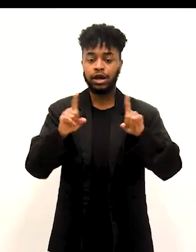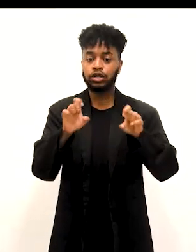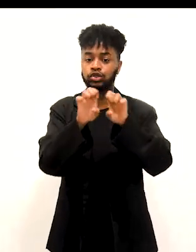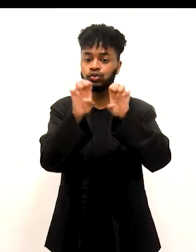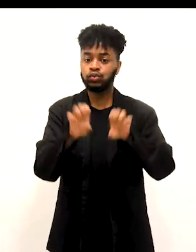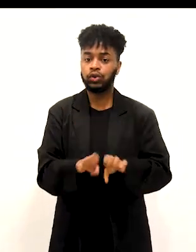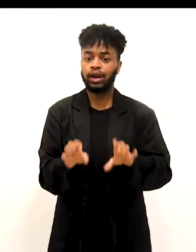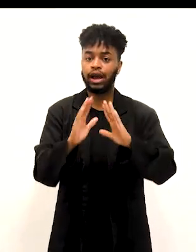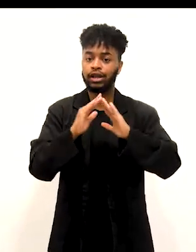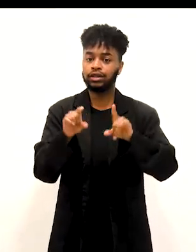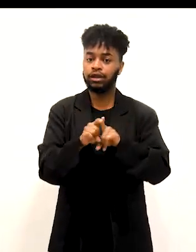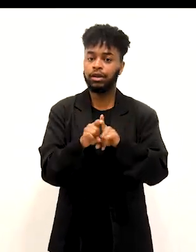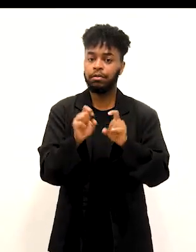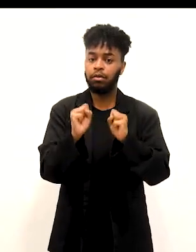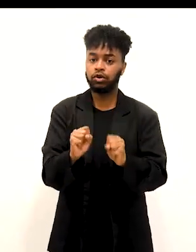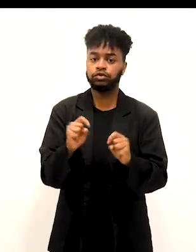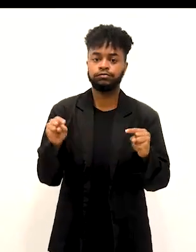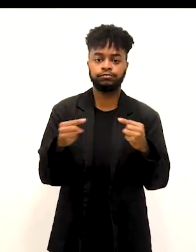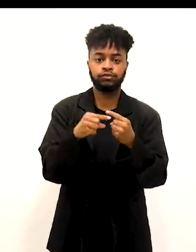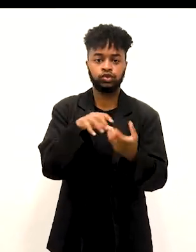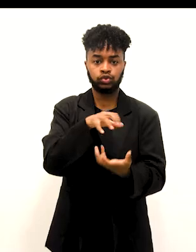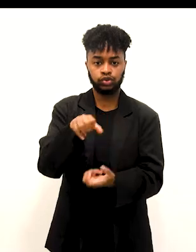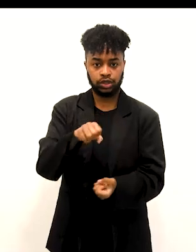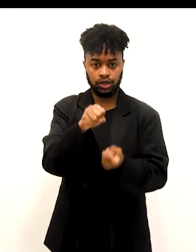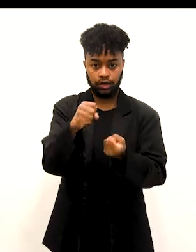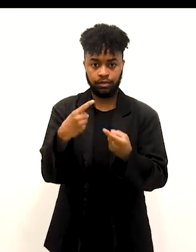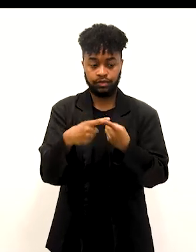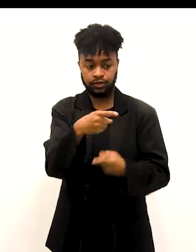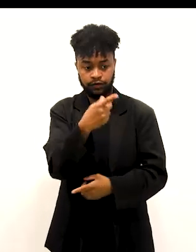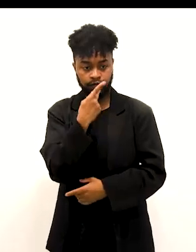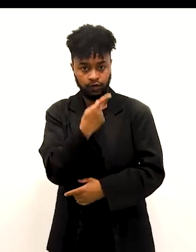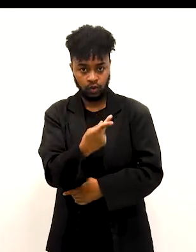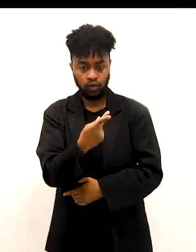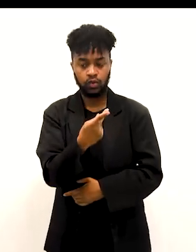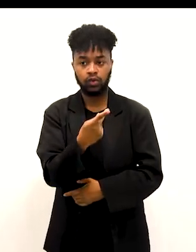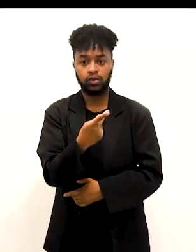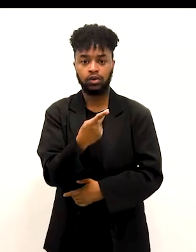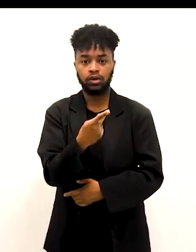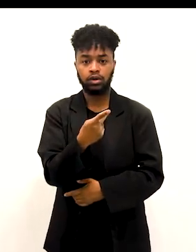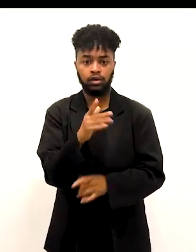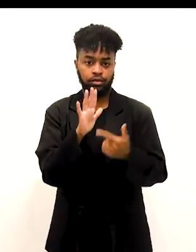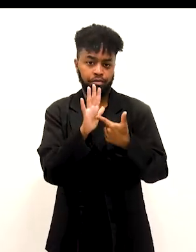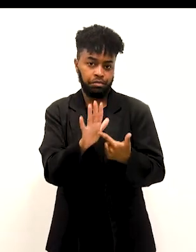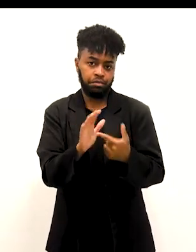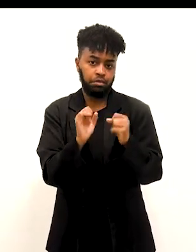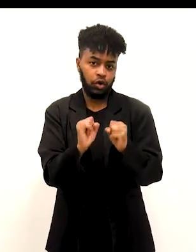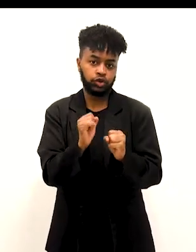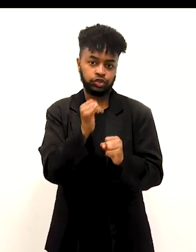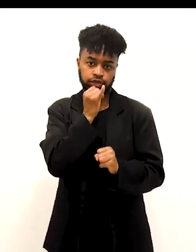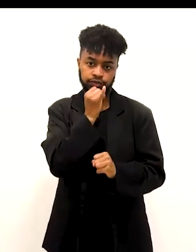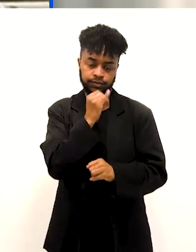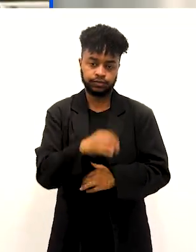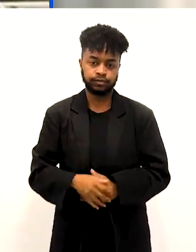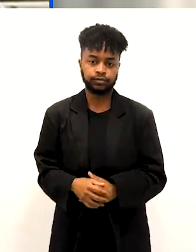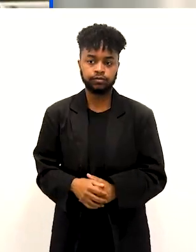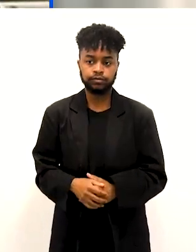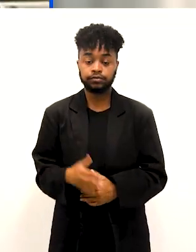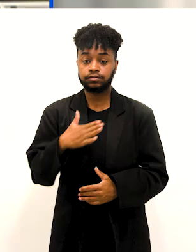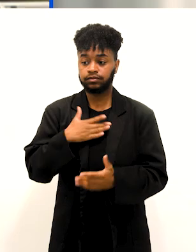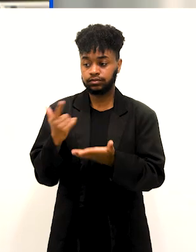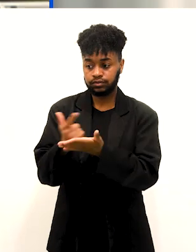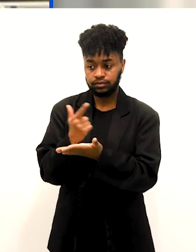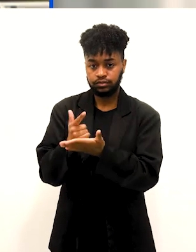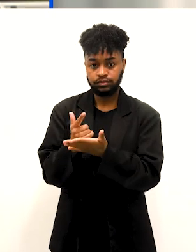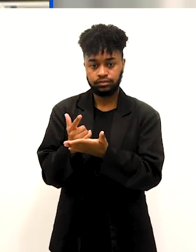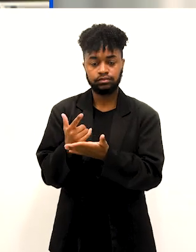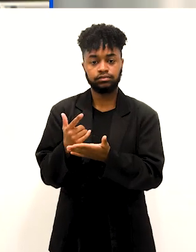estrutura da casa também pode ser sustentável, né, Gustavo? Também. Você pode dar esse exemplo, né? No meu livro A Riqueza